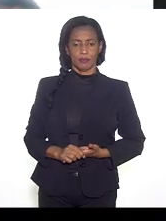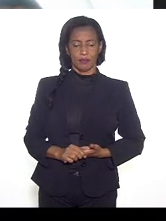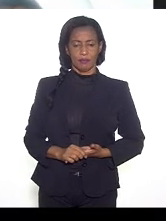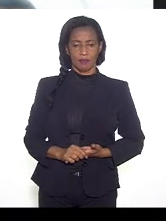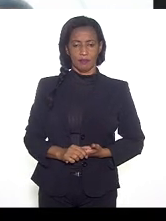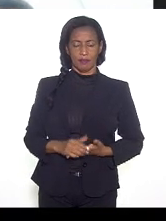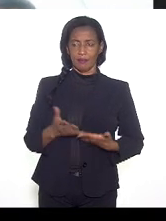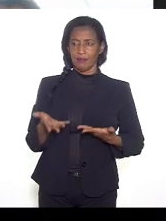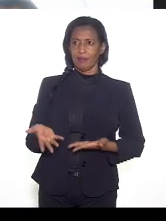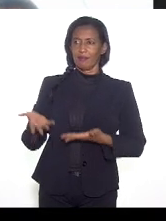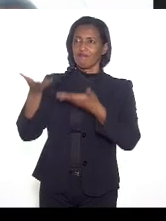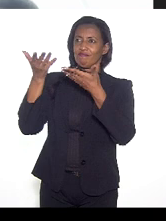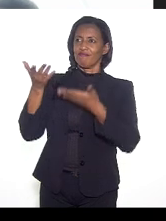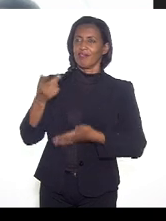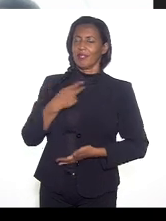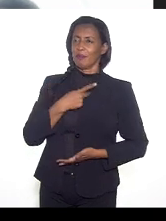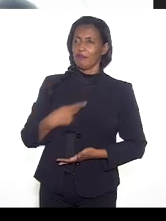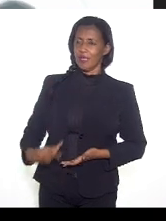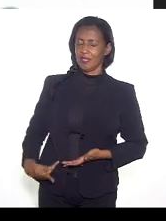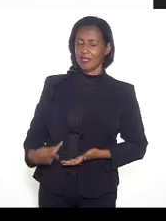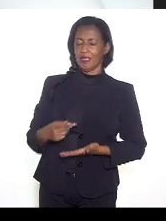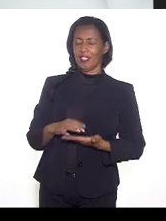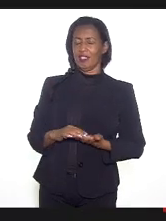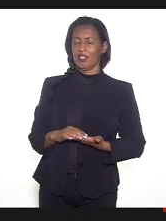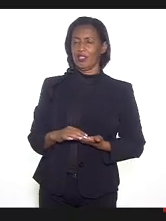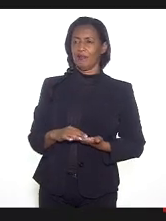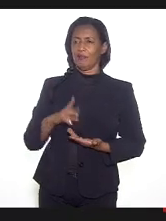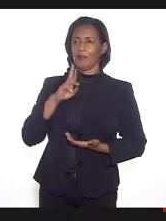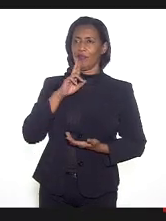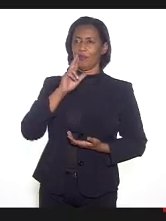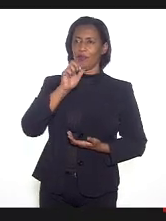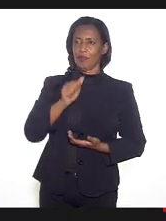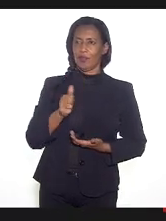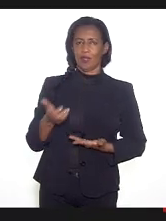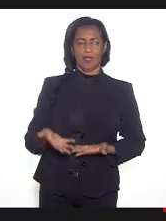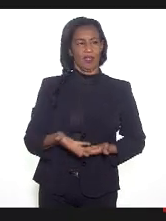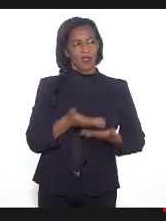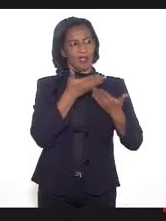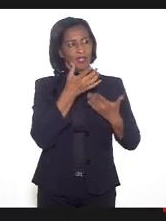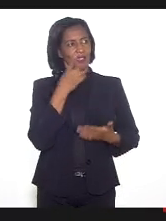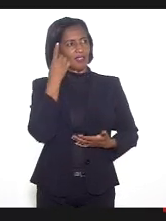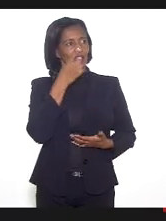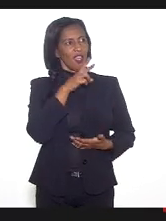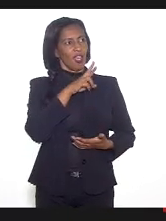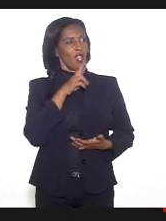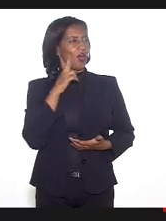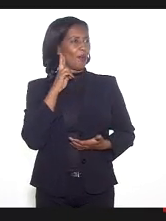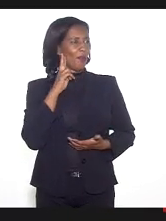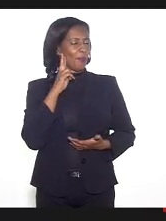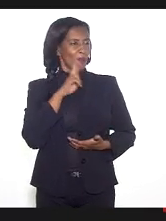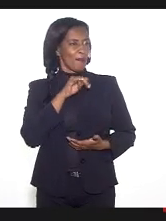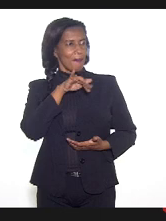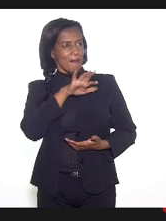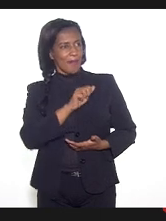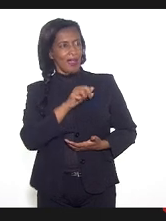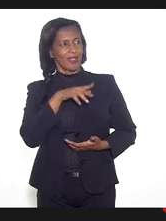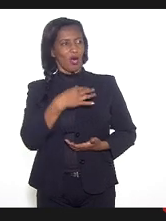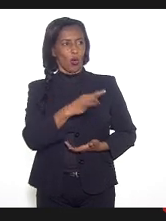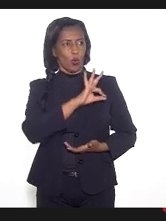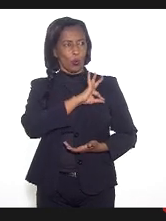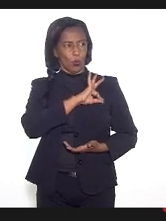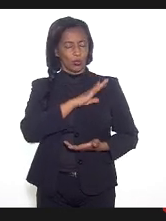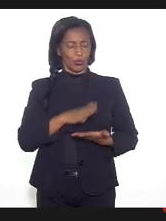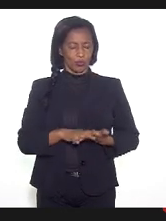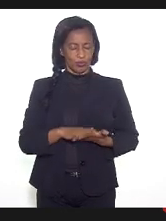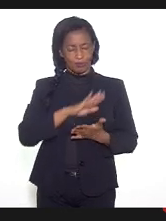Excelentíssimo presidente Rodrigo Amorim, presidente da Comissão de Servidores, excelentíssima deputada Marta Rocha, Giovanni Ratinha, todos que acompanham esse